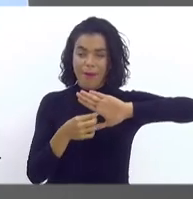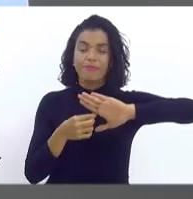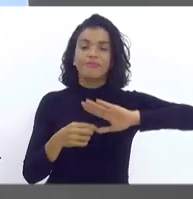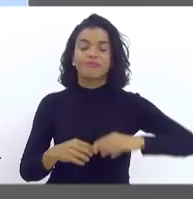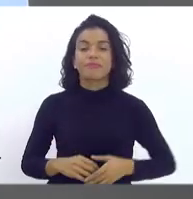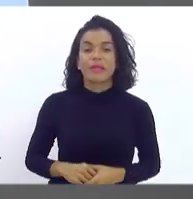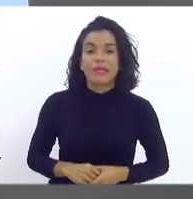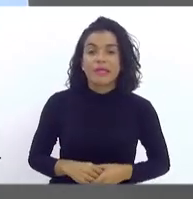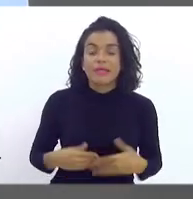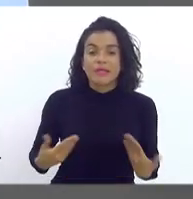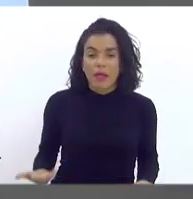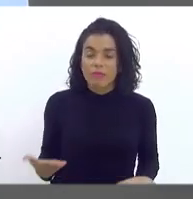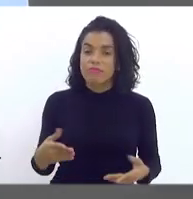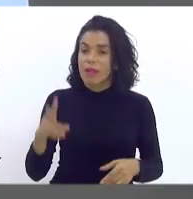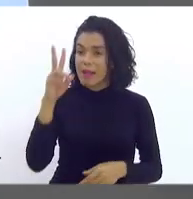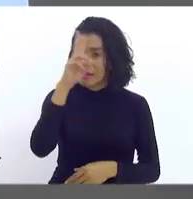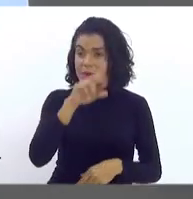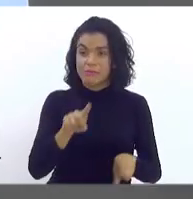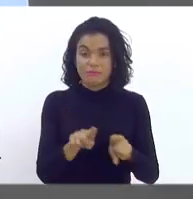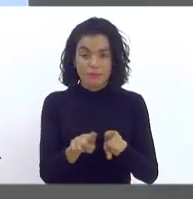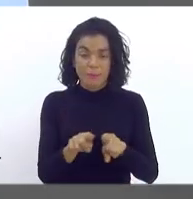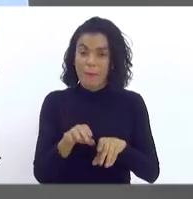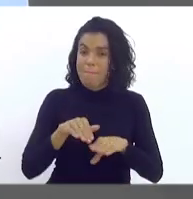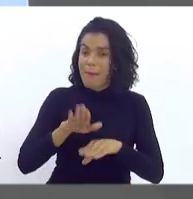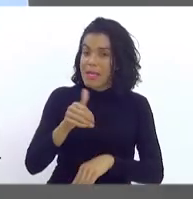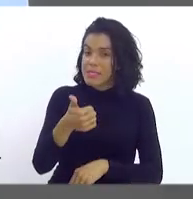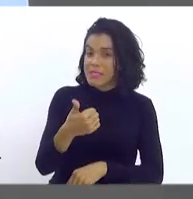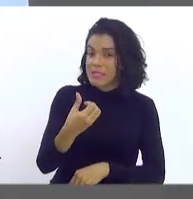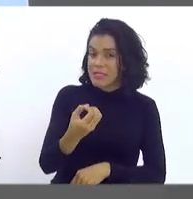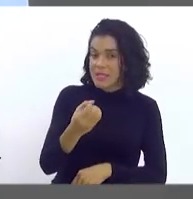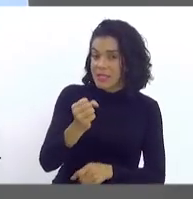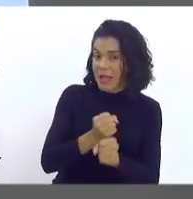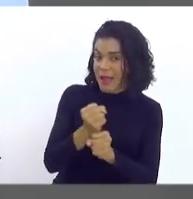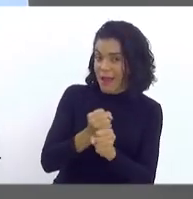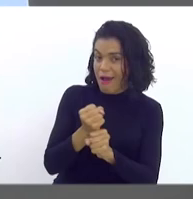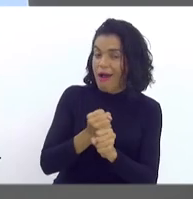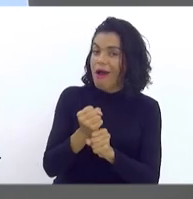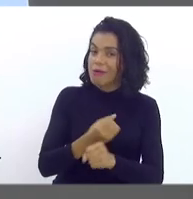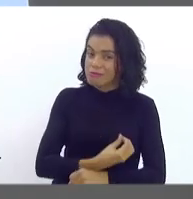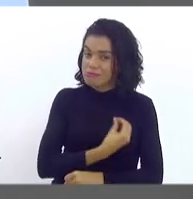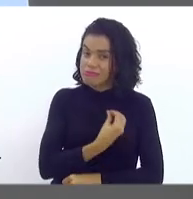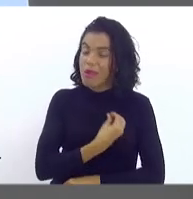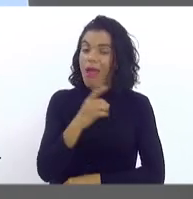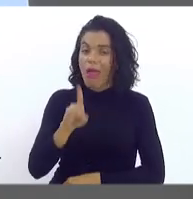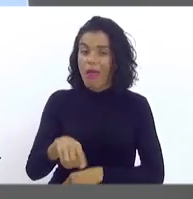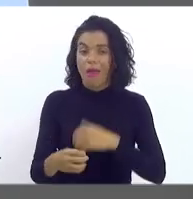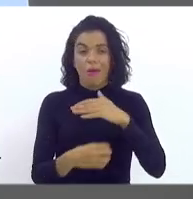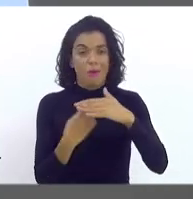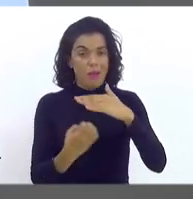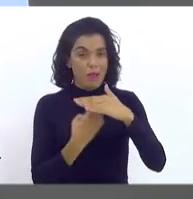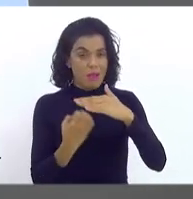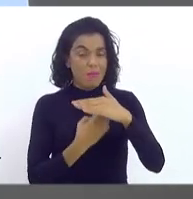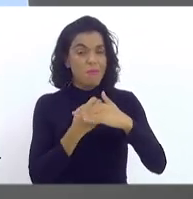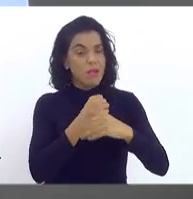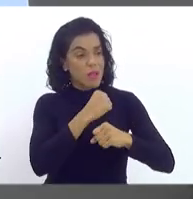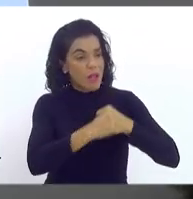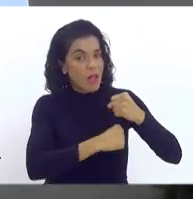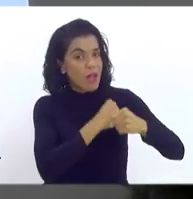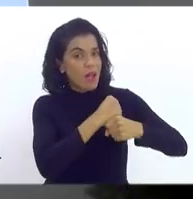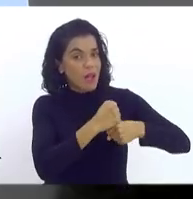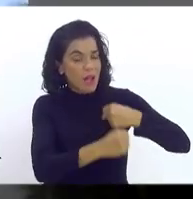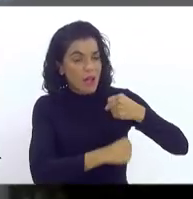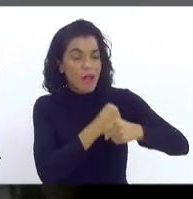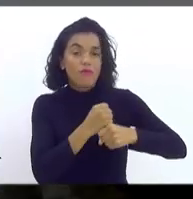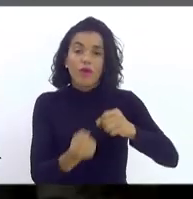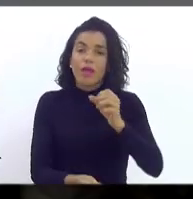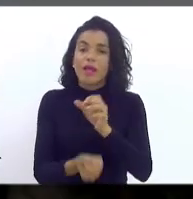rede. Tá? Lembrar que a SEG tem mais de 160 anos de existência. Né? Ela é uma empresa... Que, assim como a Light, foi criada para